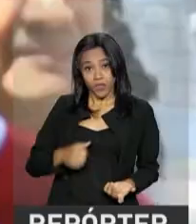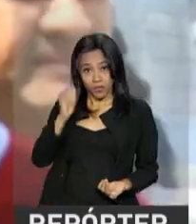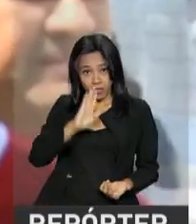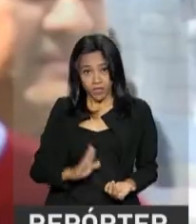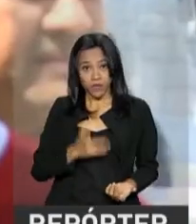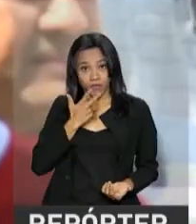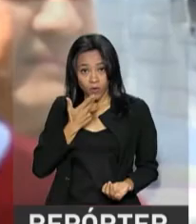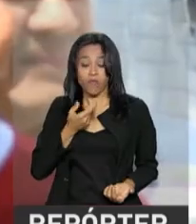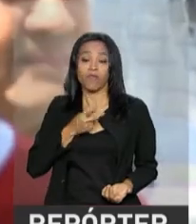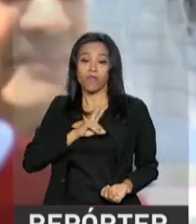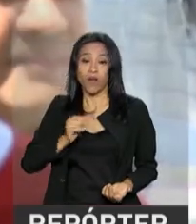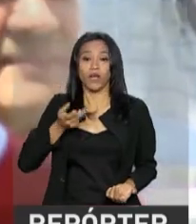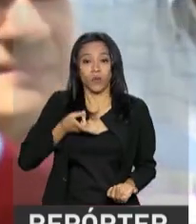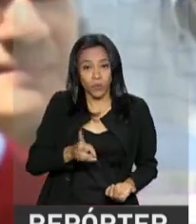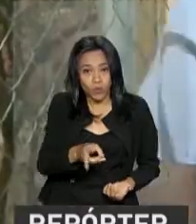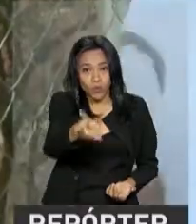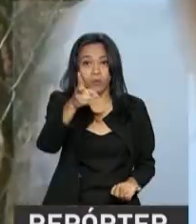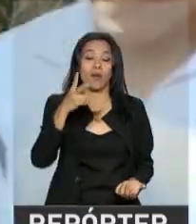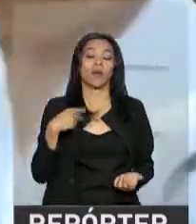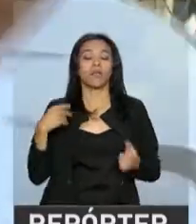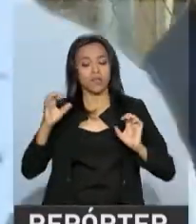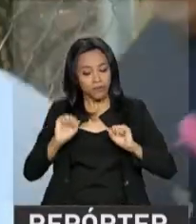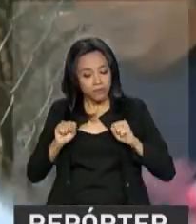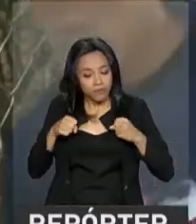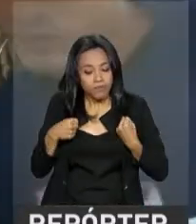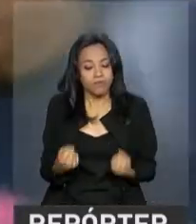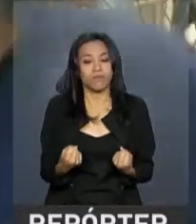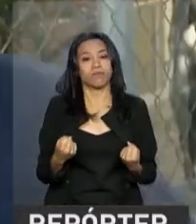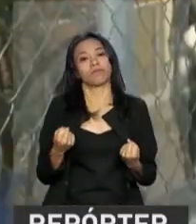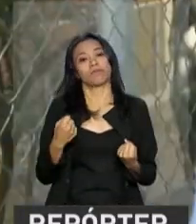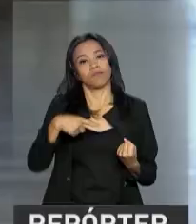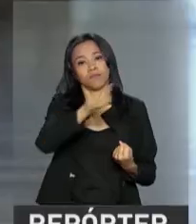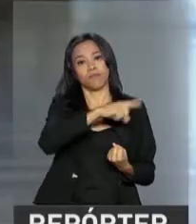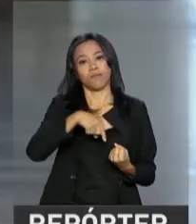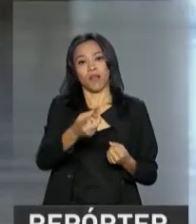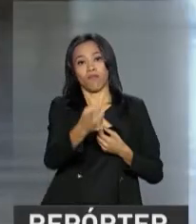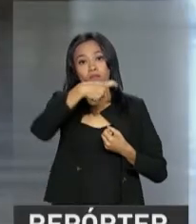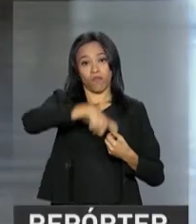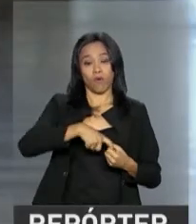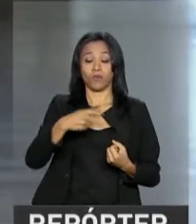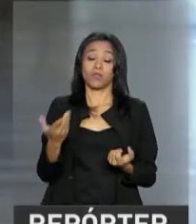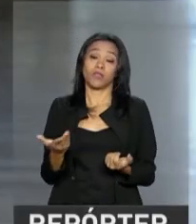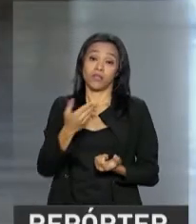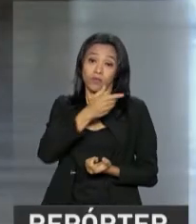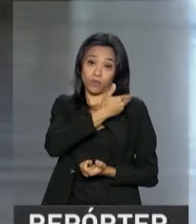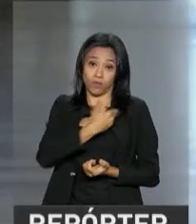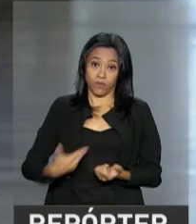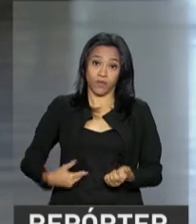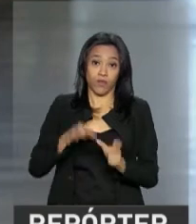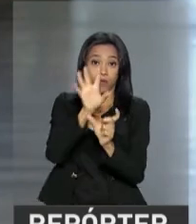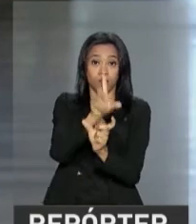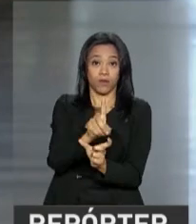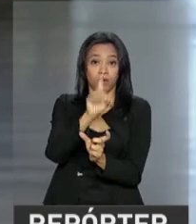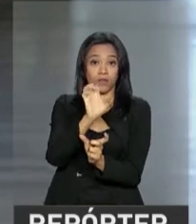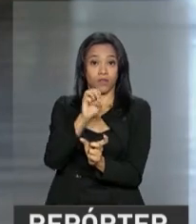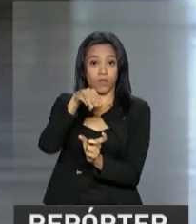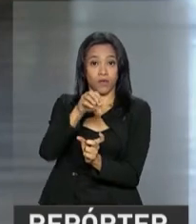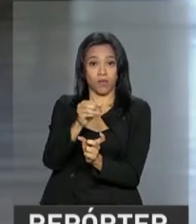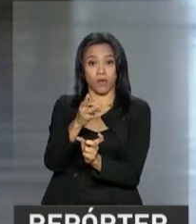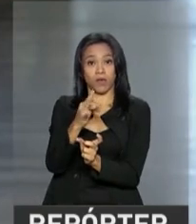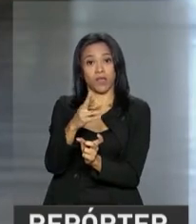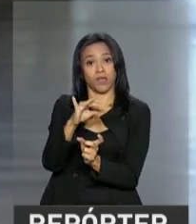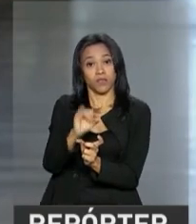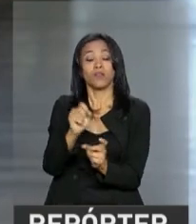que vai continuar atuando pelo restabelecimento da democracia na Venezuela e também vai continuar acolhendo os imigrantes que chegam ao